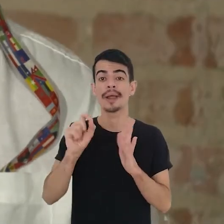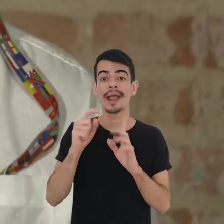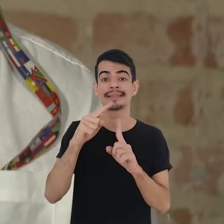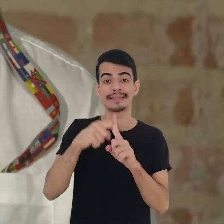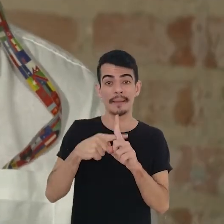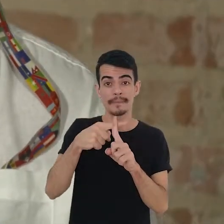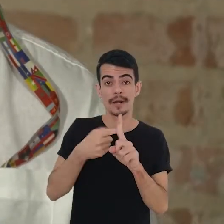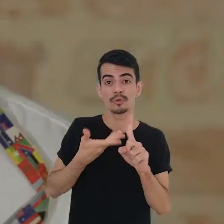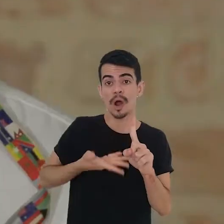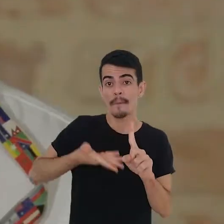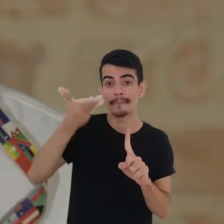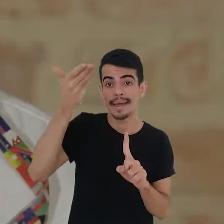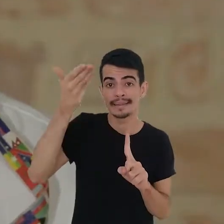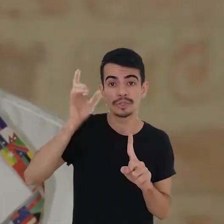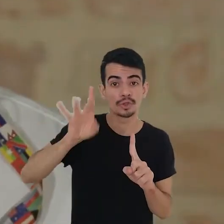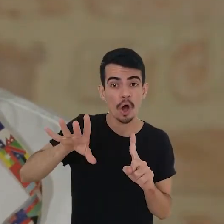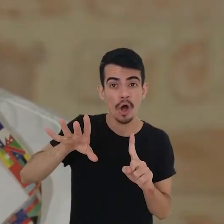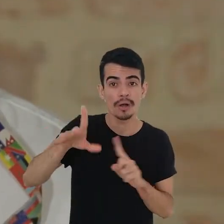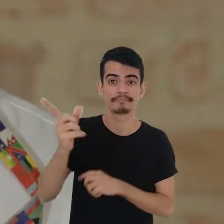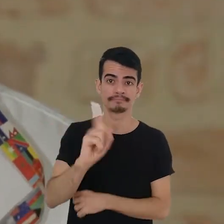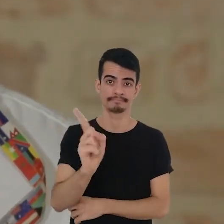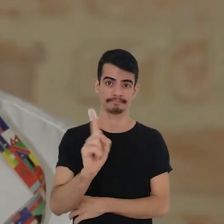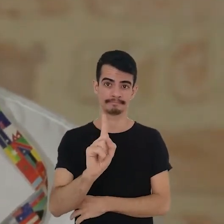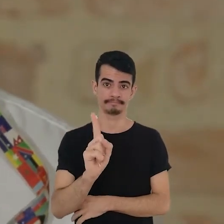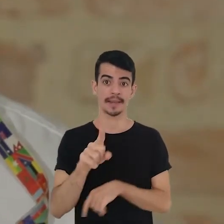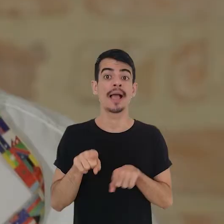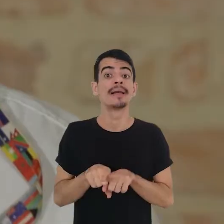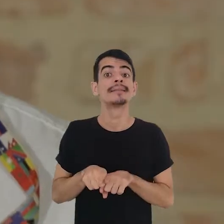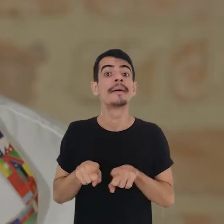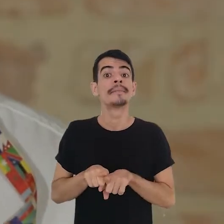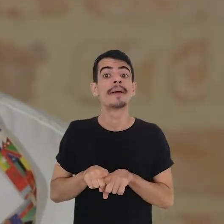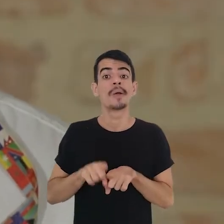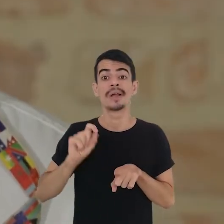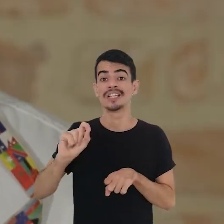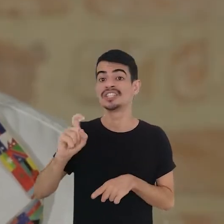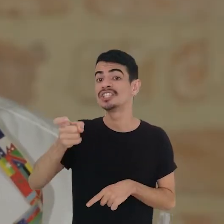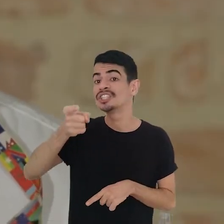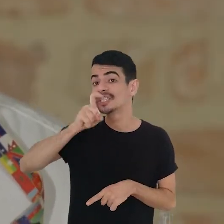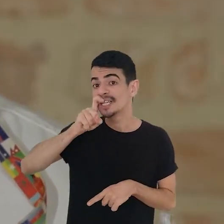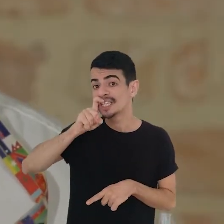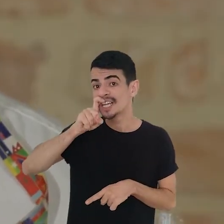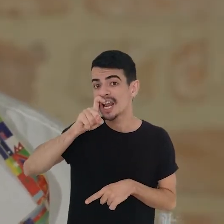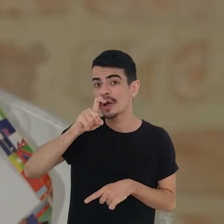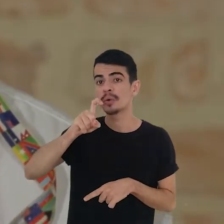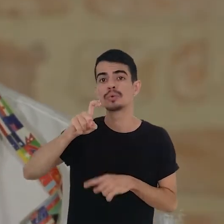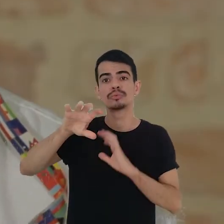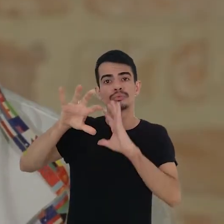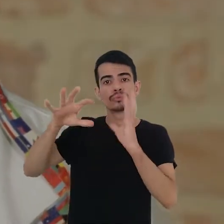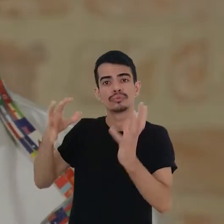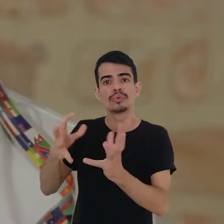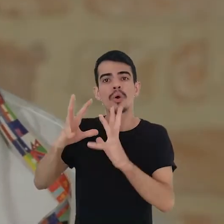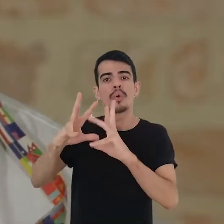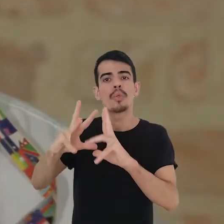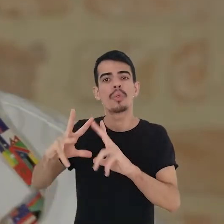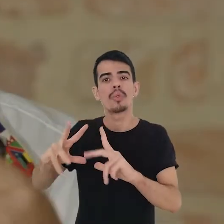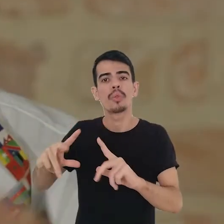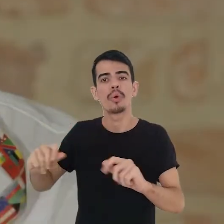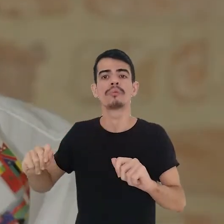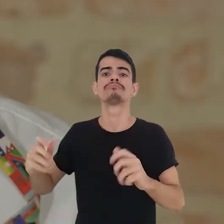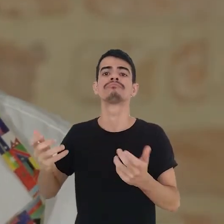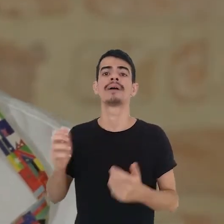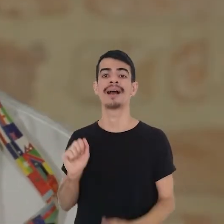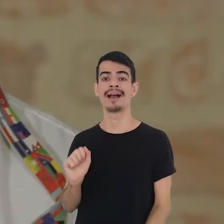de temperatura. Nós estamos num processo de maior perda de massa de gelo, tanto a Antártica,